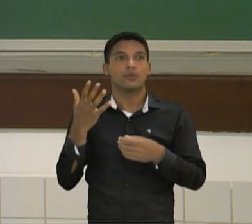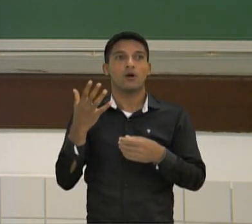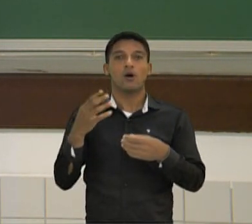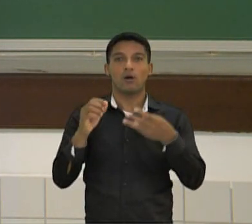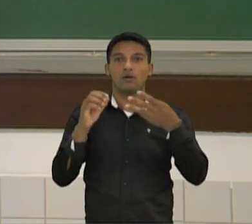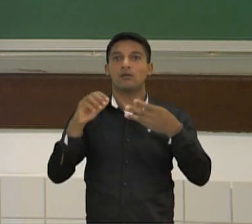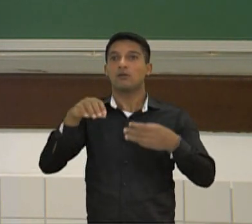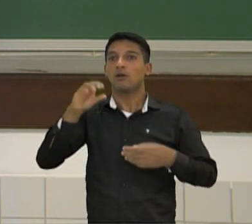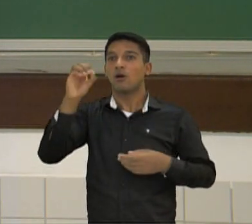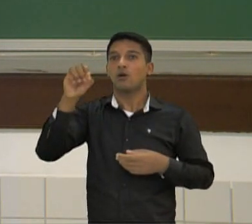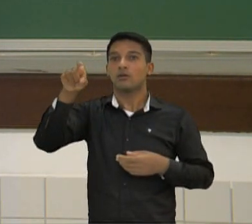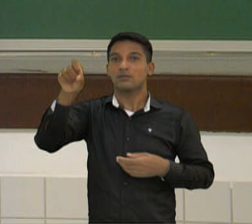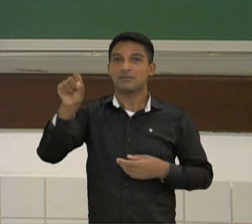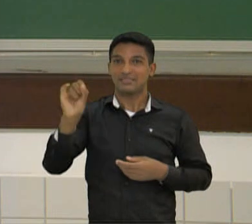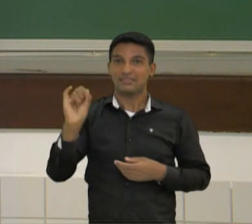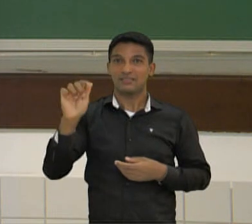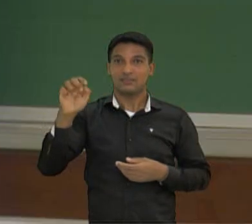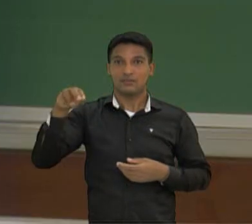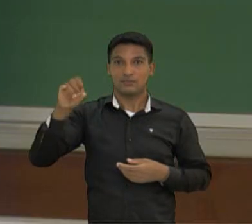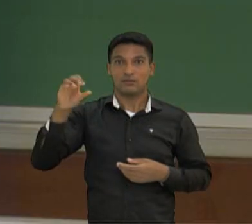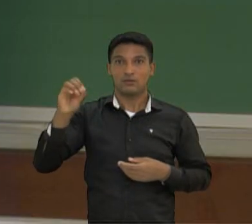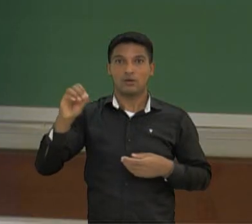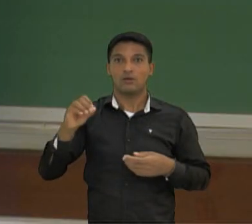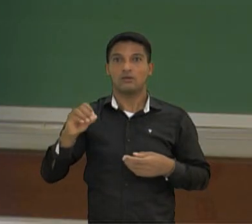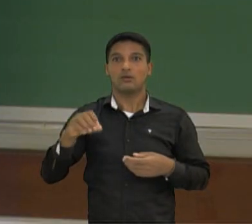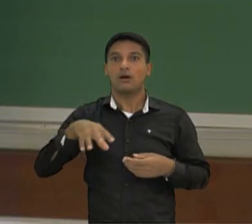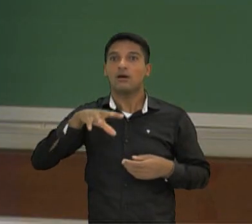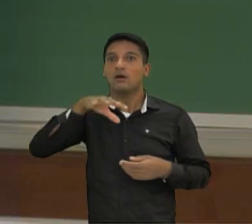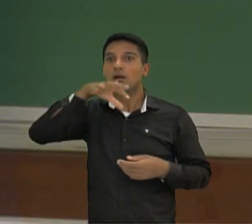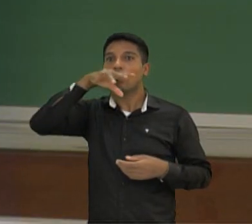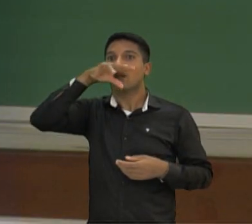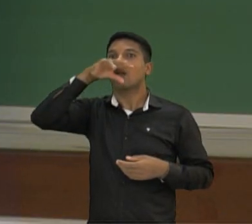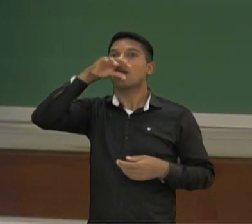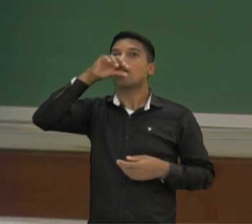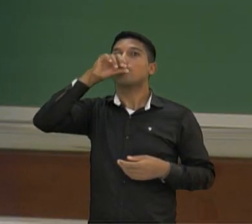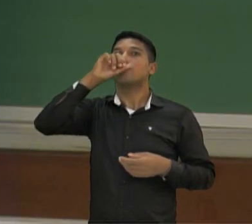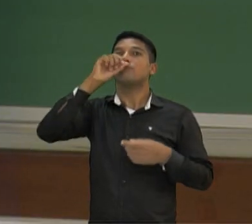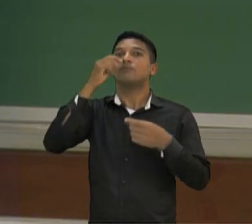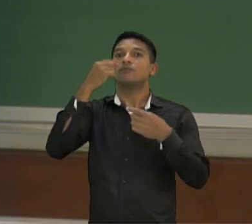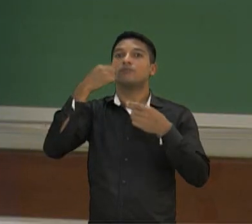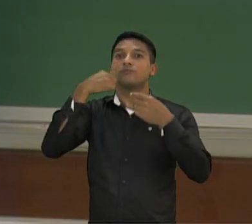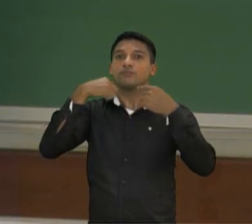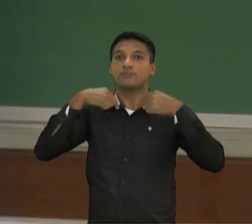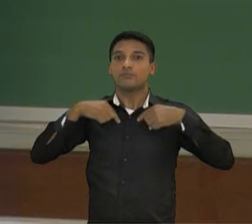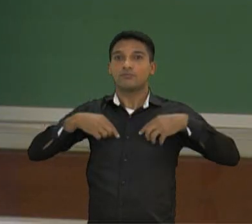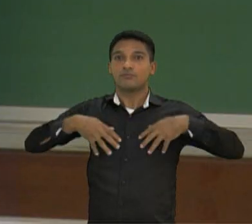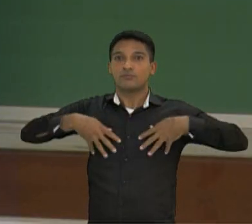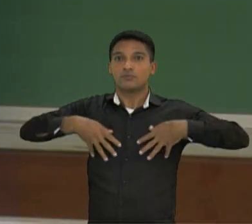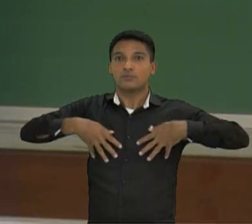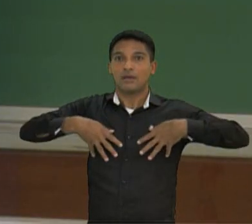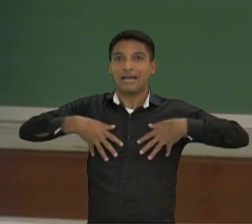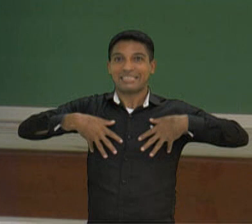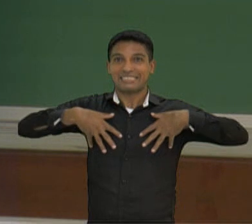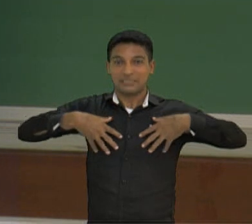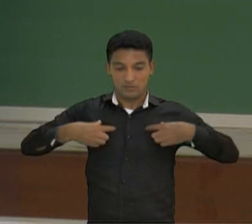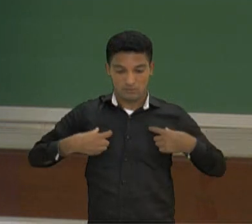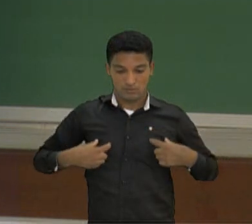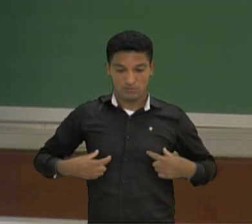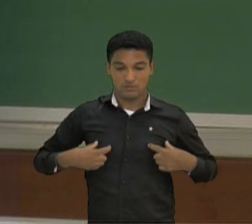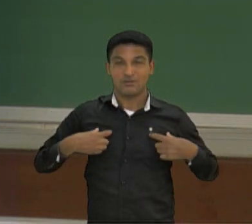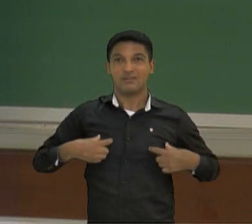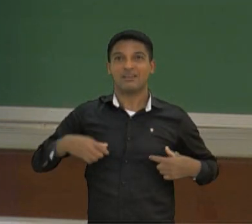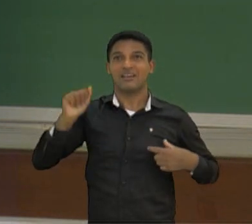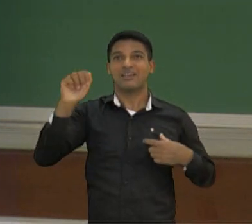vai entrar pelo trato respiratório superior e chegando nos alvéolos, esses gases, eles vão,